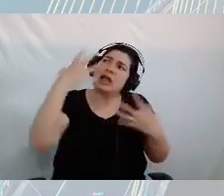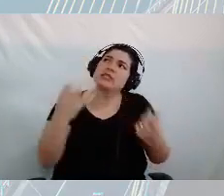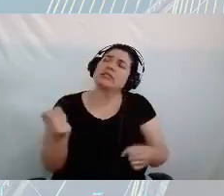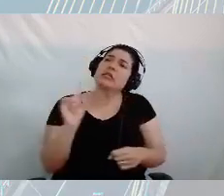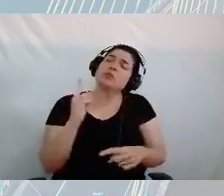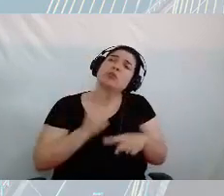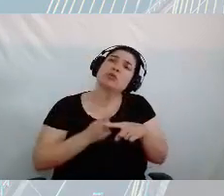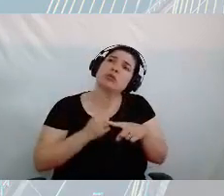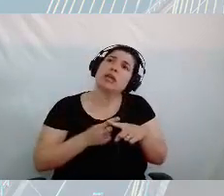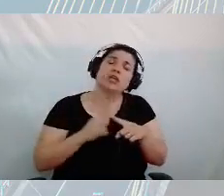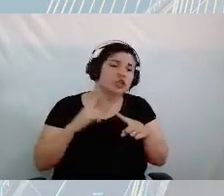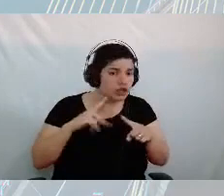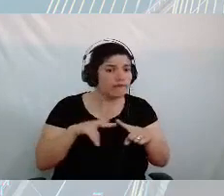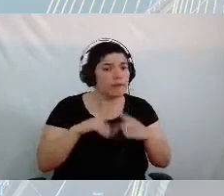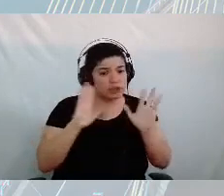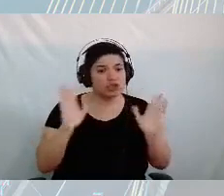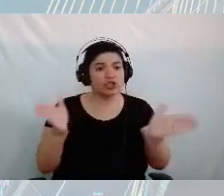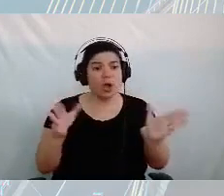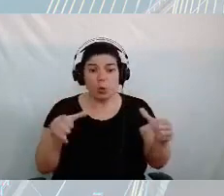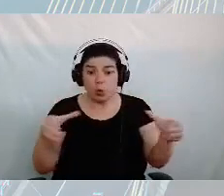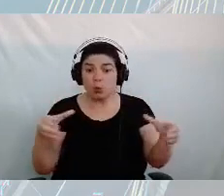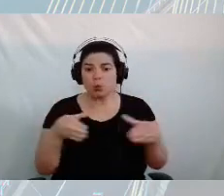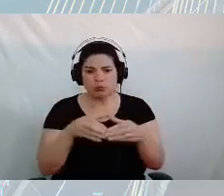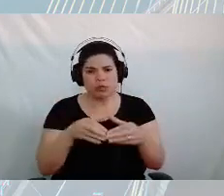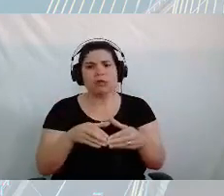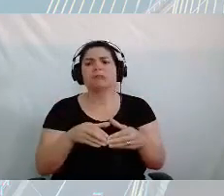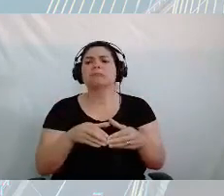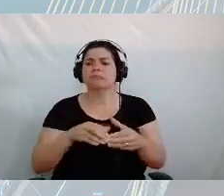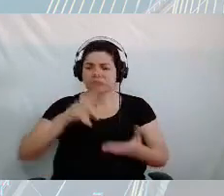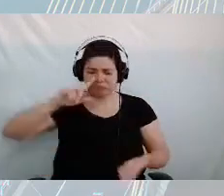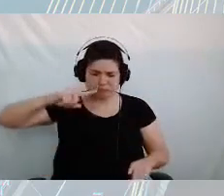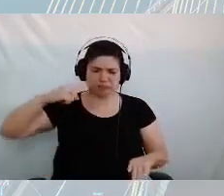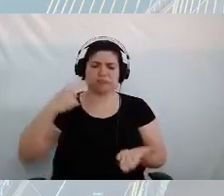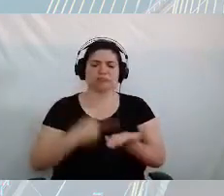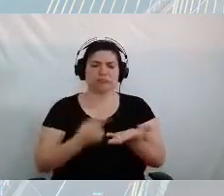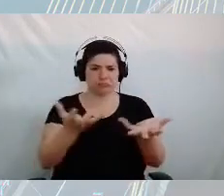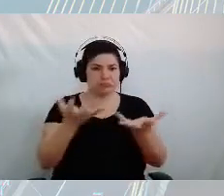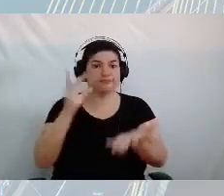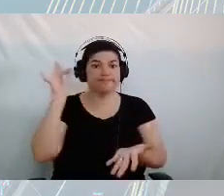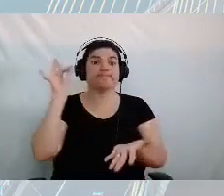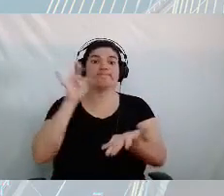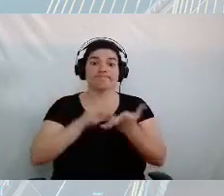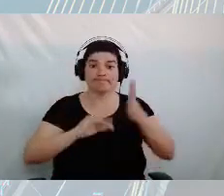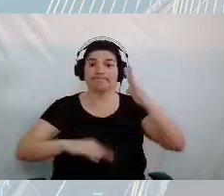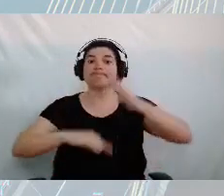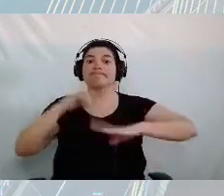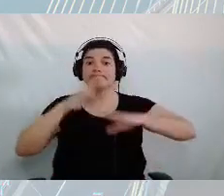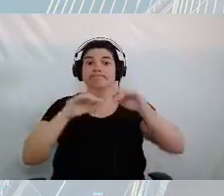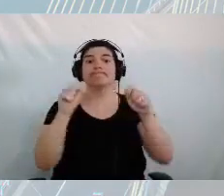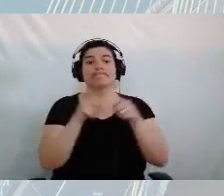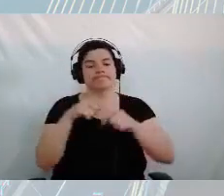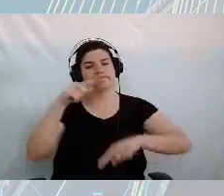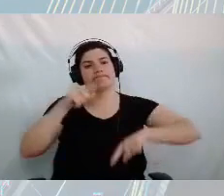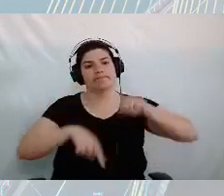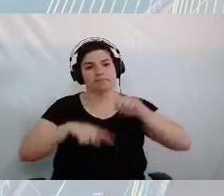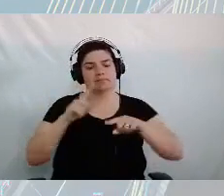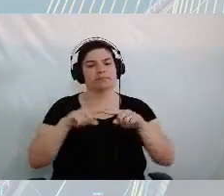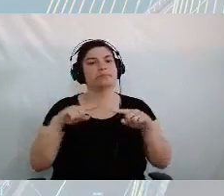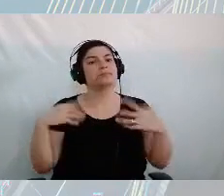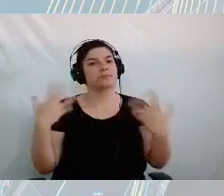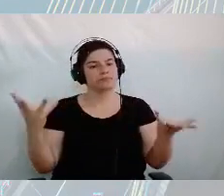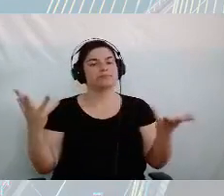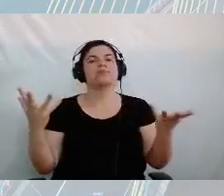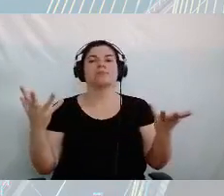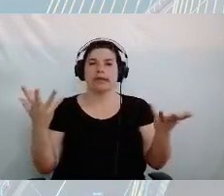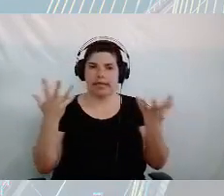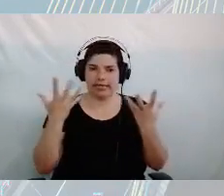as ferramentas e a equipe estava comprometida a, de fato, executar o produto. E foi então que a gente topou, de fato, executar o